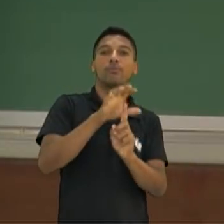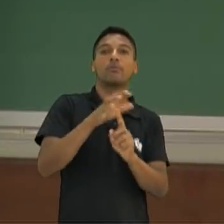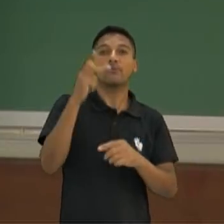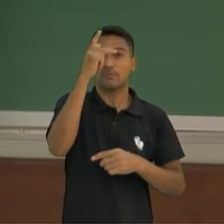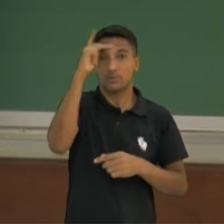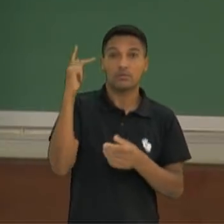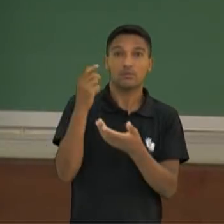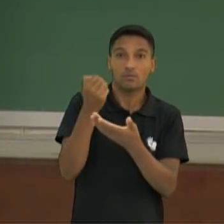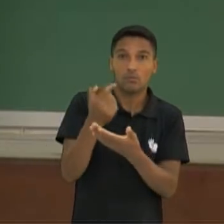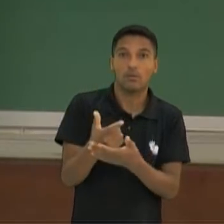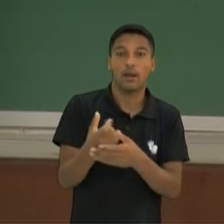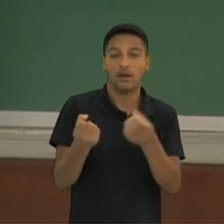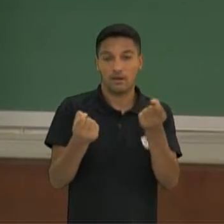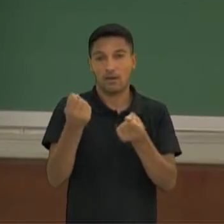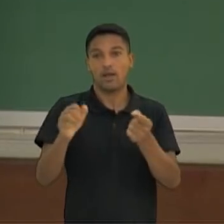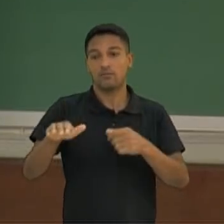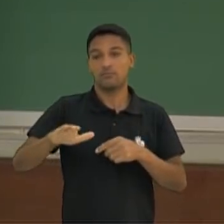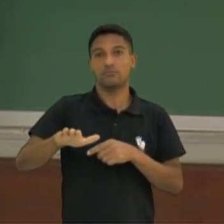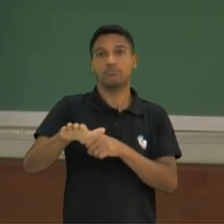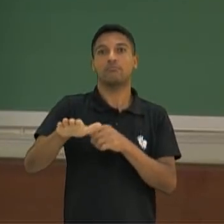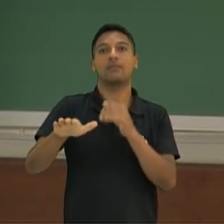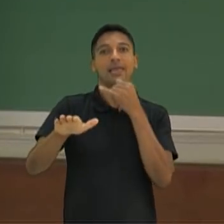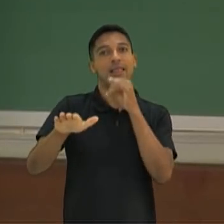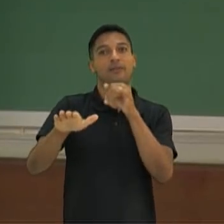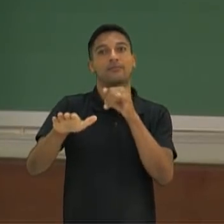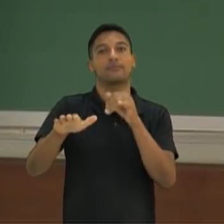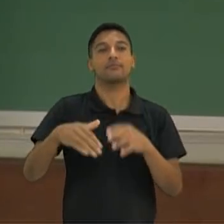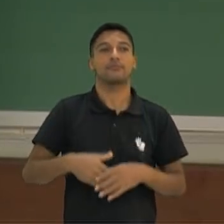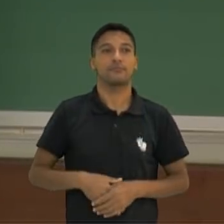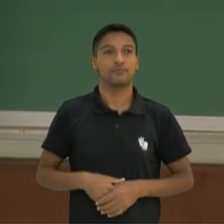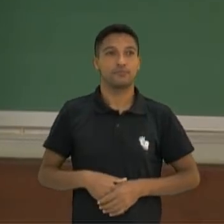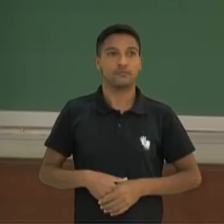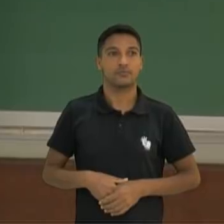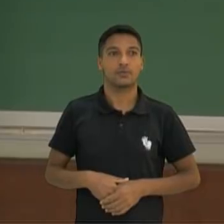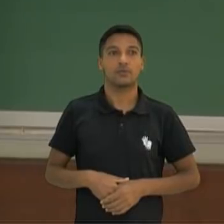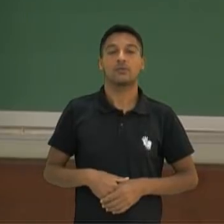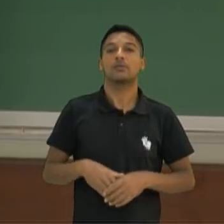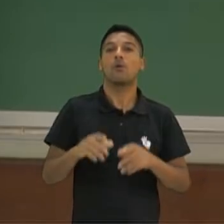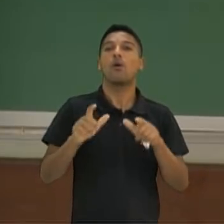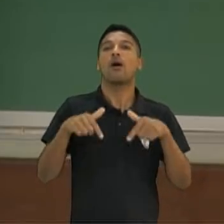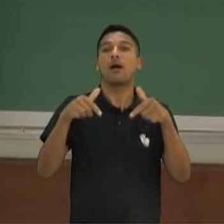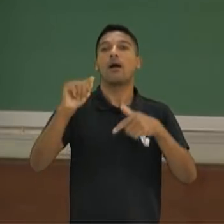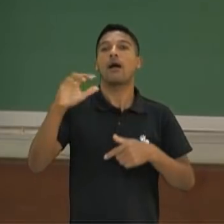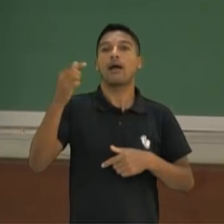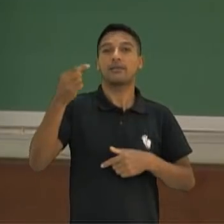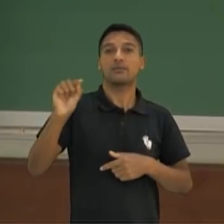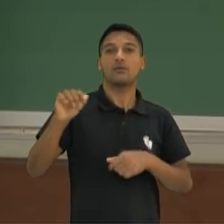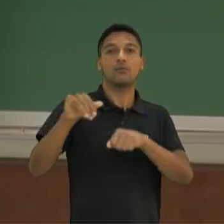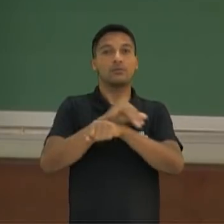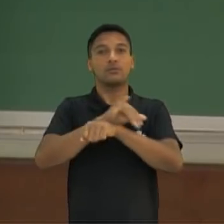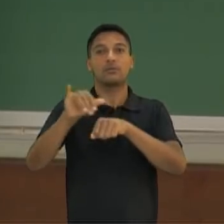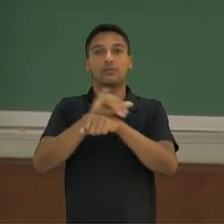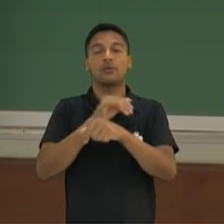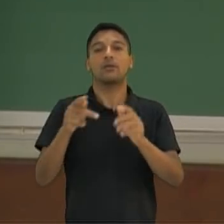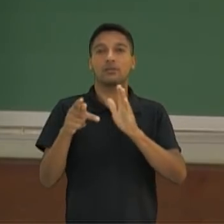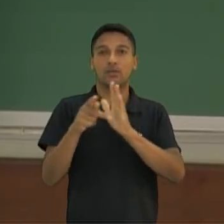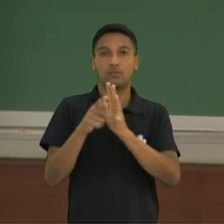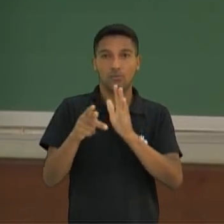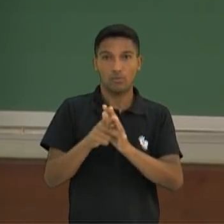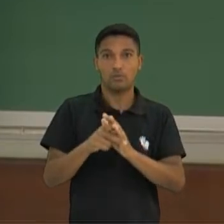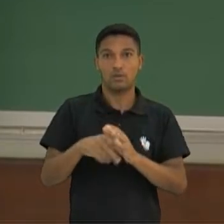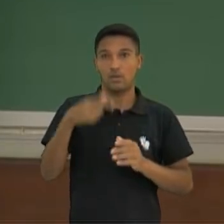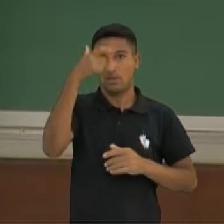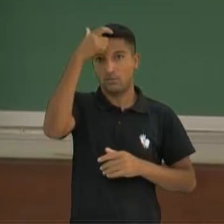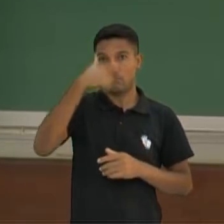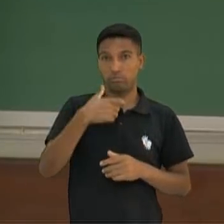ainda, discretas, mas que podem causar algum impacto e gradativamente, a médio e a longo prazo, fazer com que haja uma mudança da